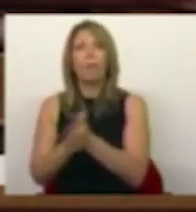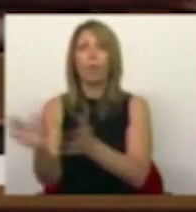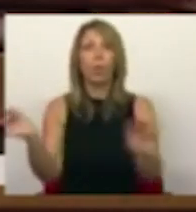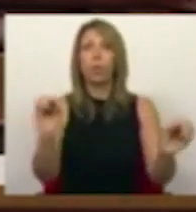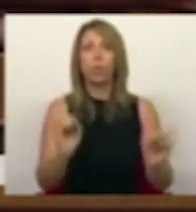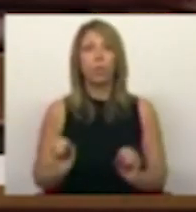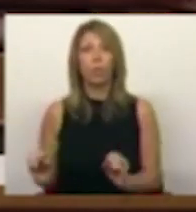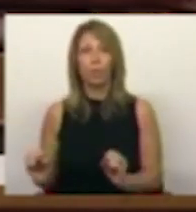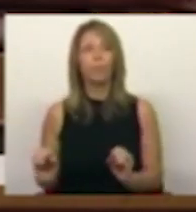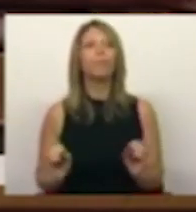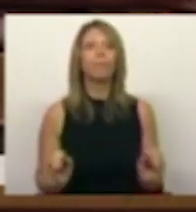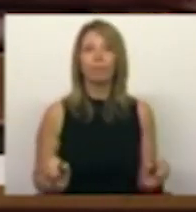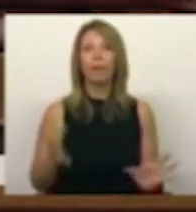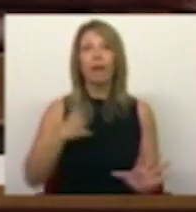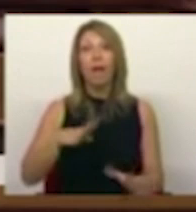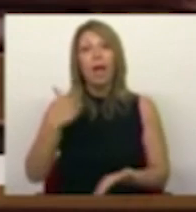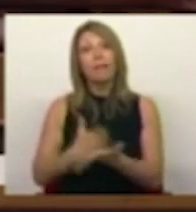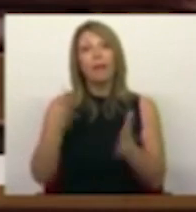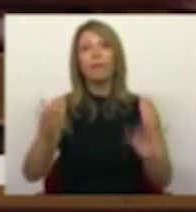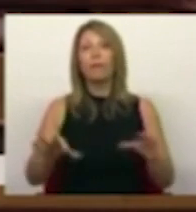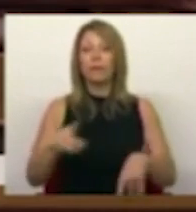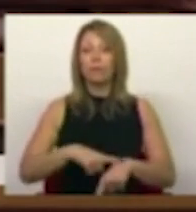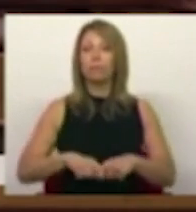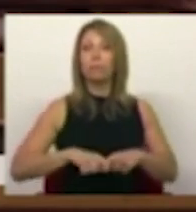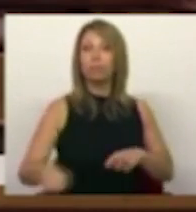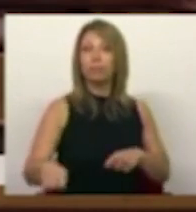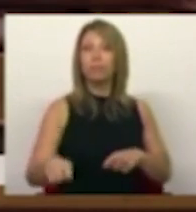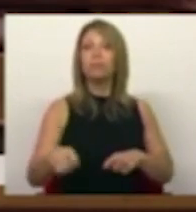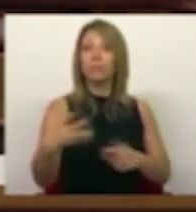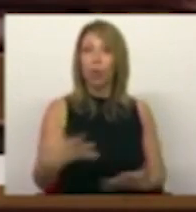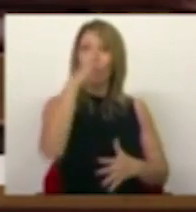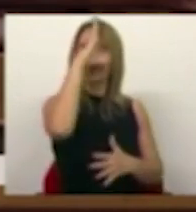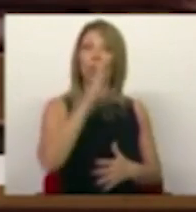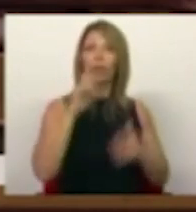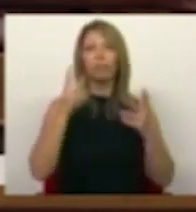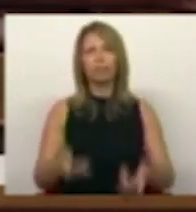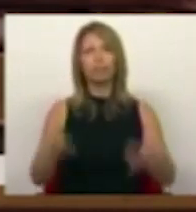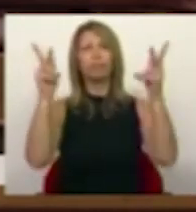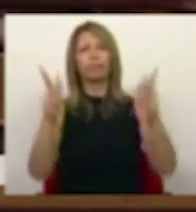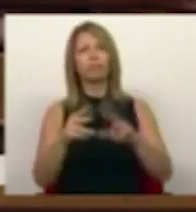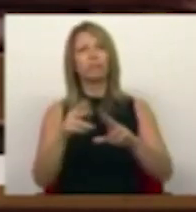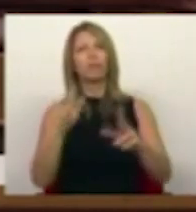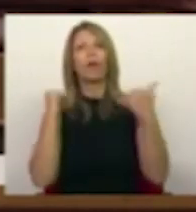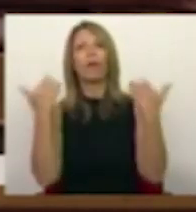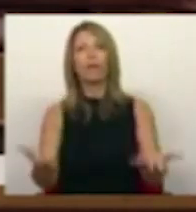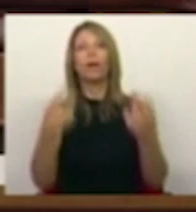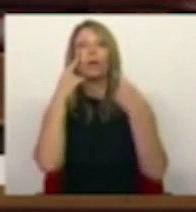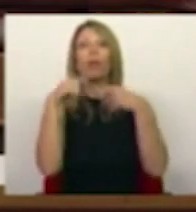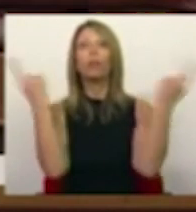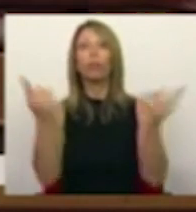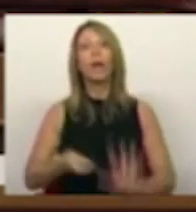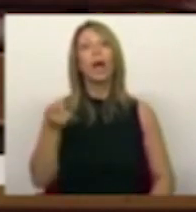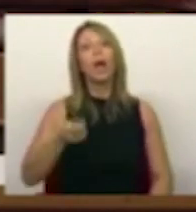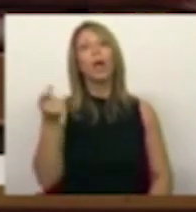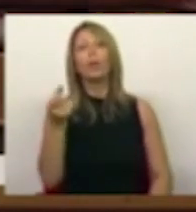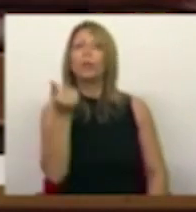Assim, pretendemos até ao final da legislatura disponibilizar uma oferta pública para arrendamento acessível